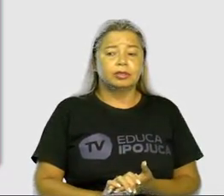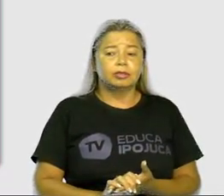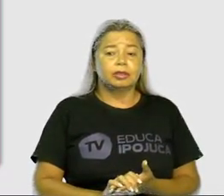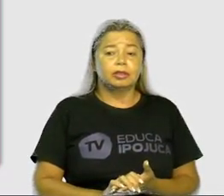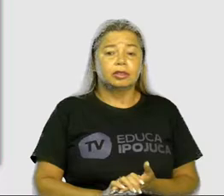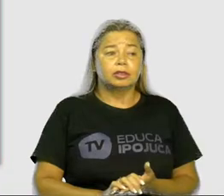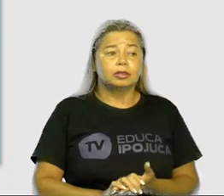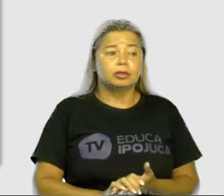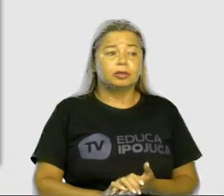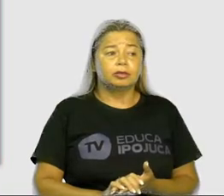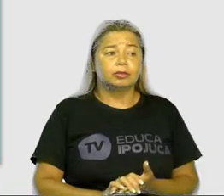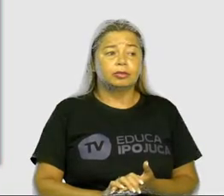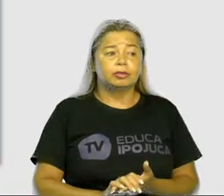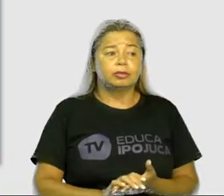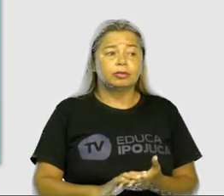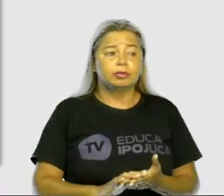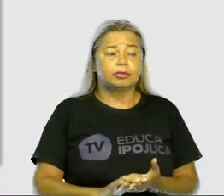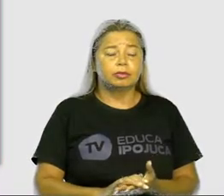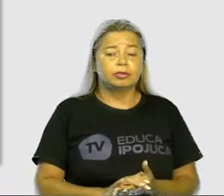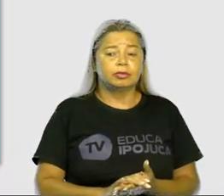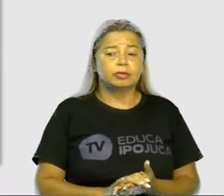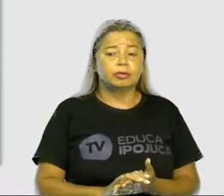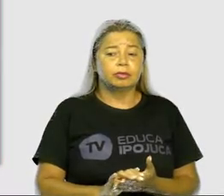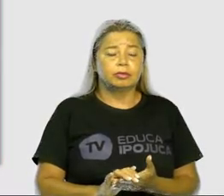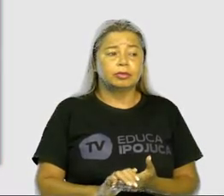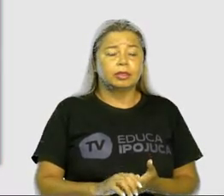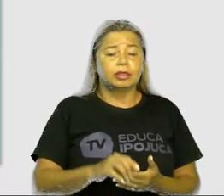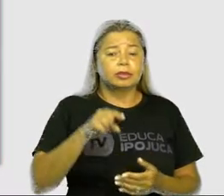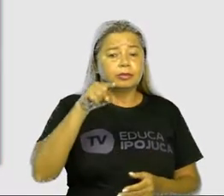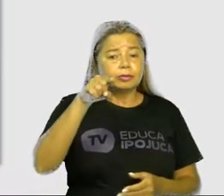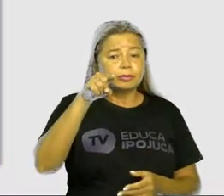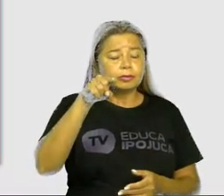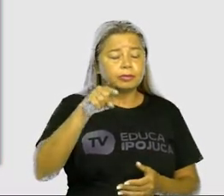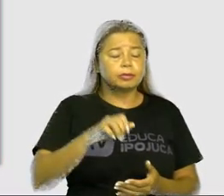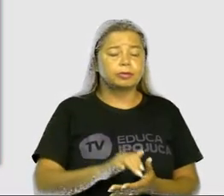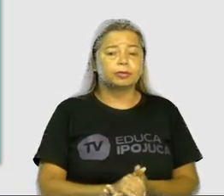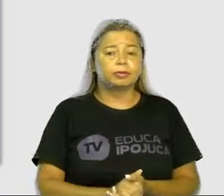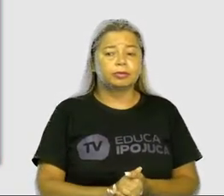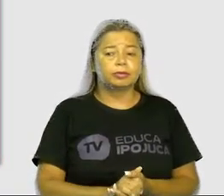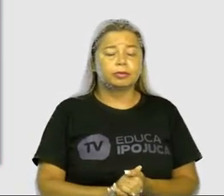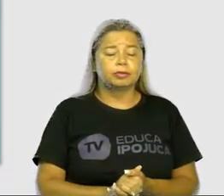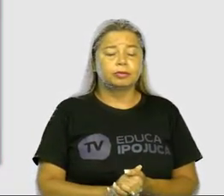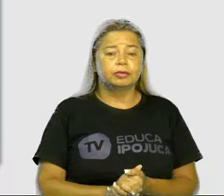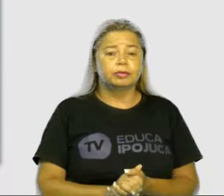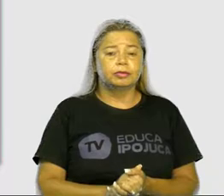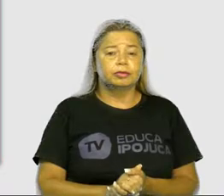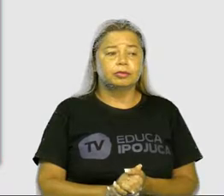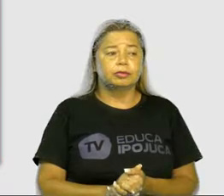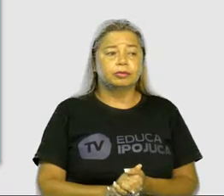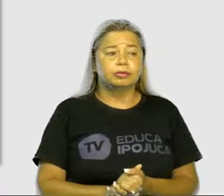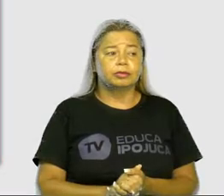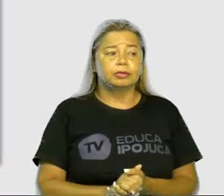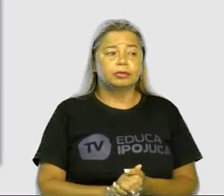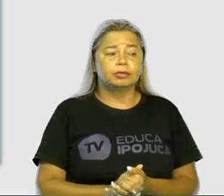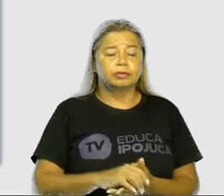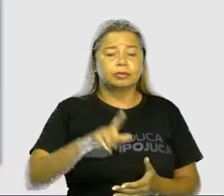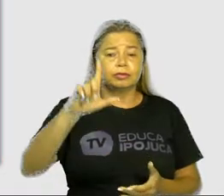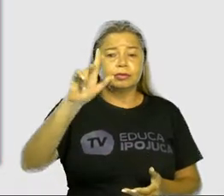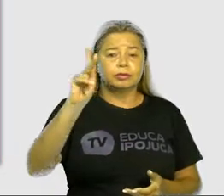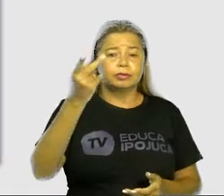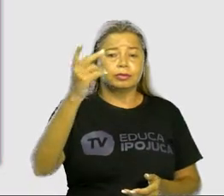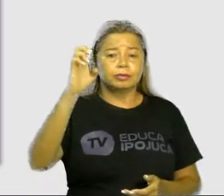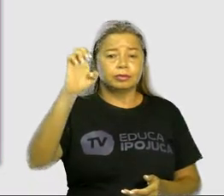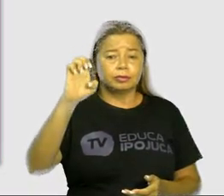you, que vai ser lhe, o, a, te, ti, a, você. Nós temos o him, que vai ser lhe, ou